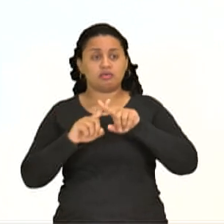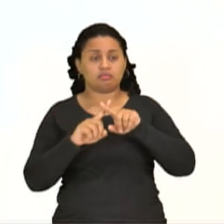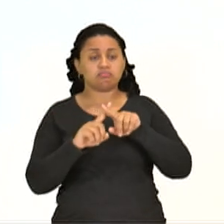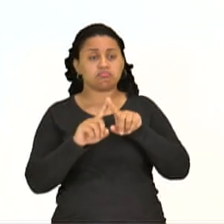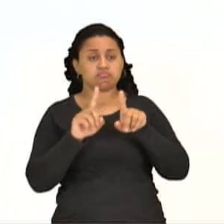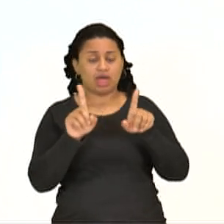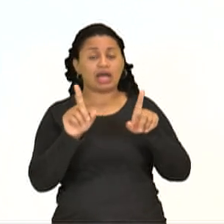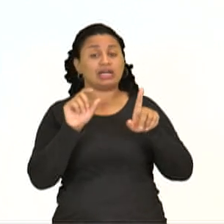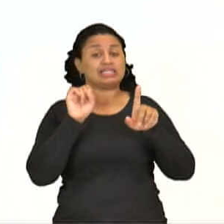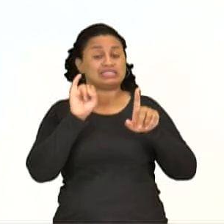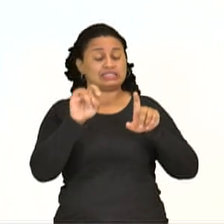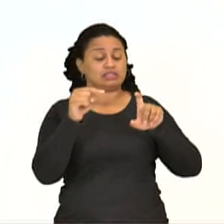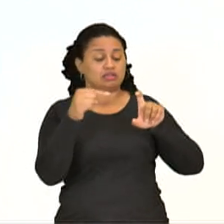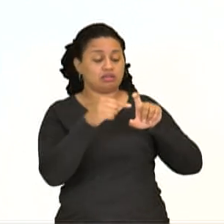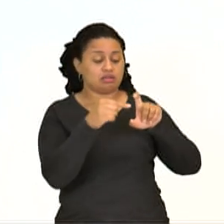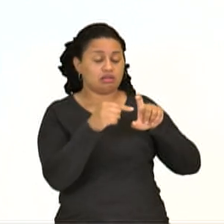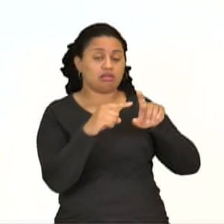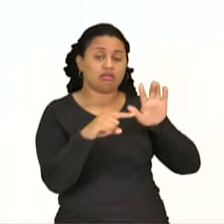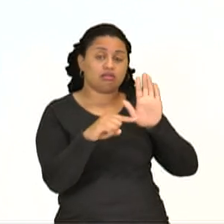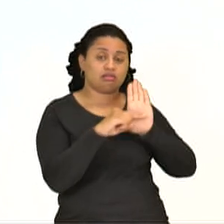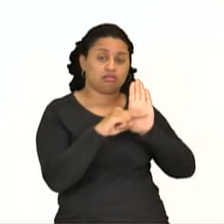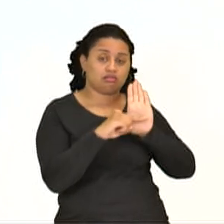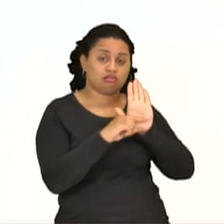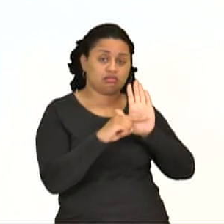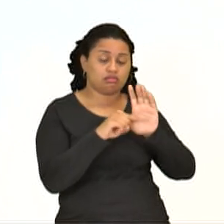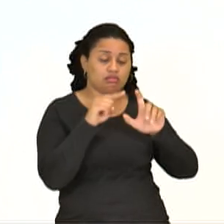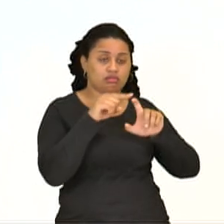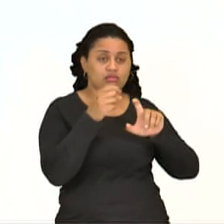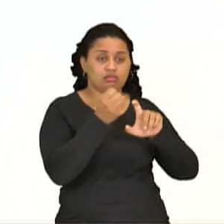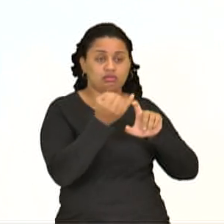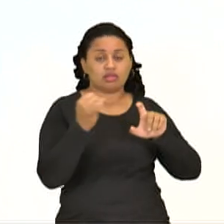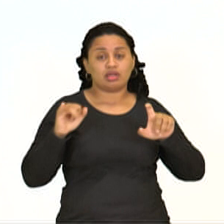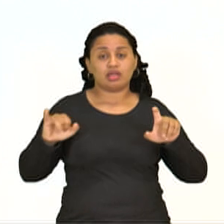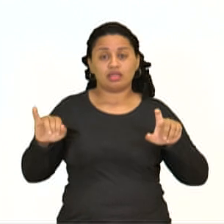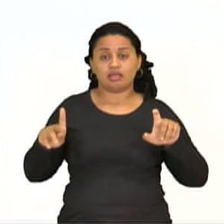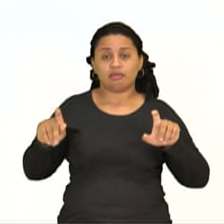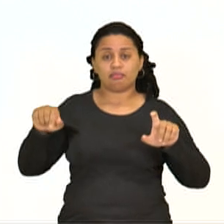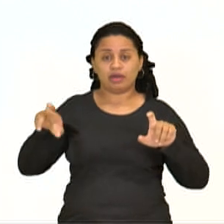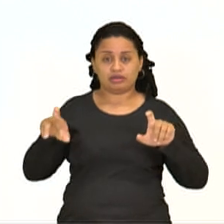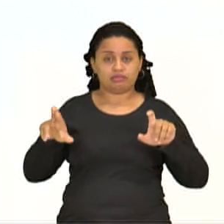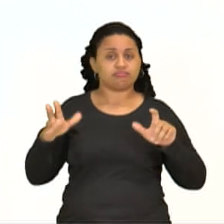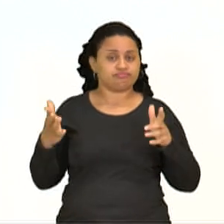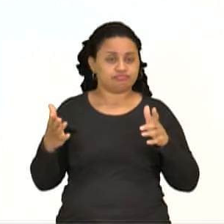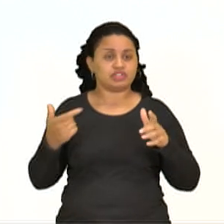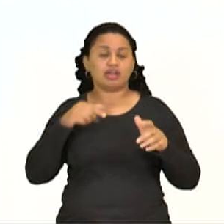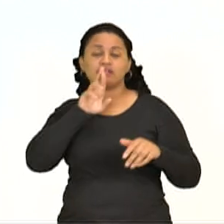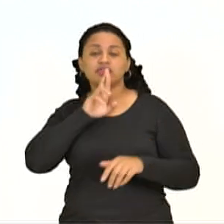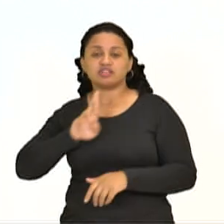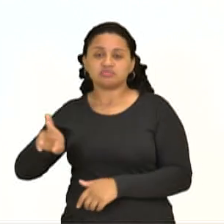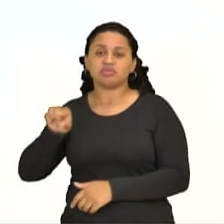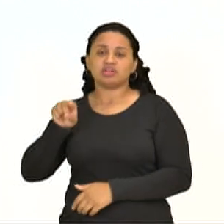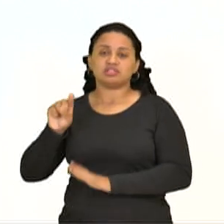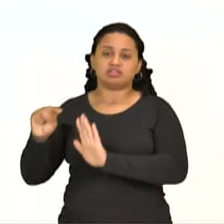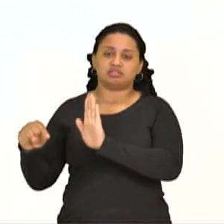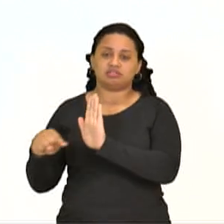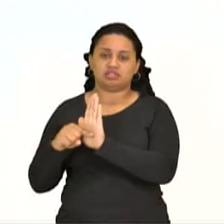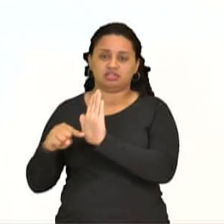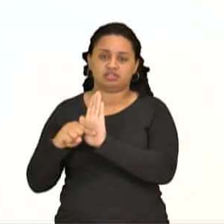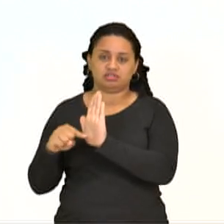Eu tenho que tomar cuidado quando a base é negativa, o expoente é ímpar. Resultado, nesse caso,